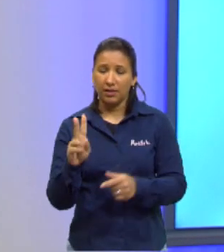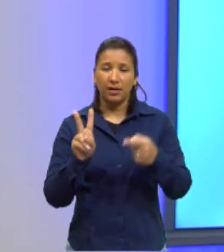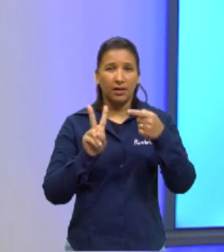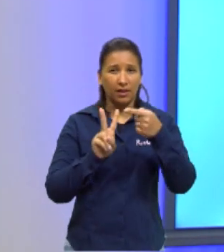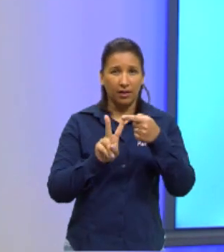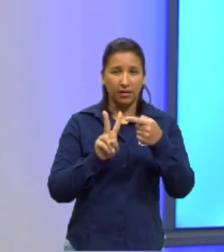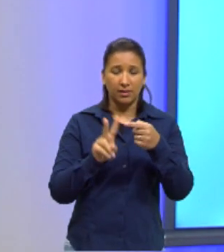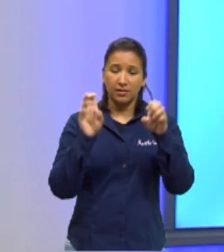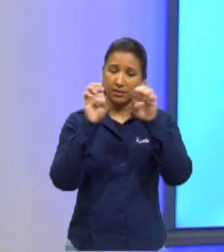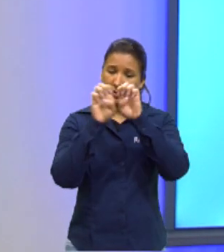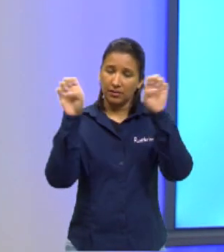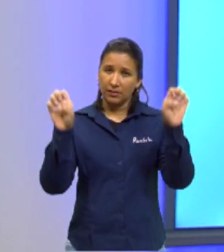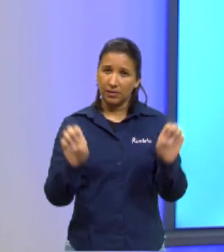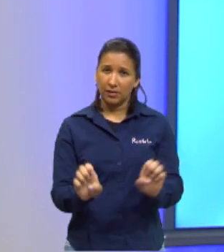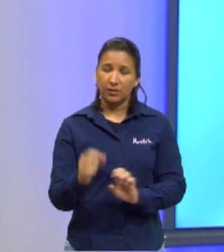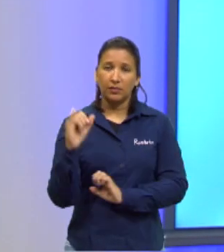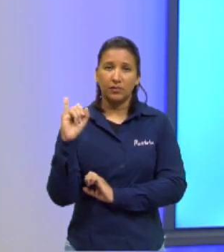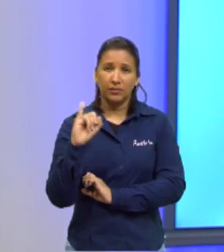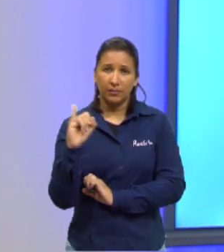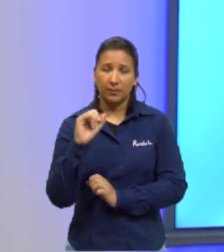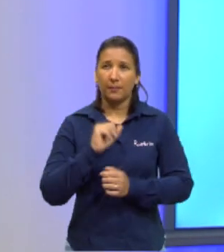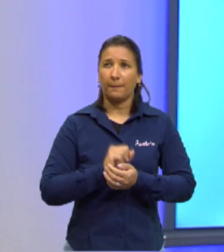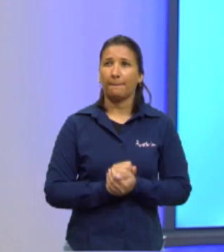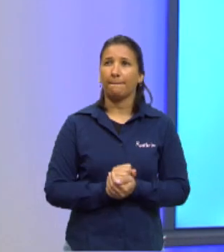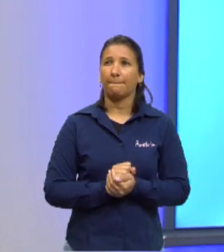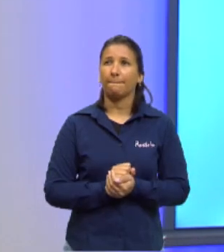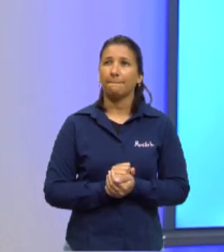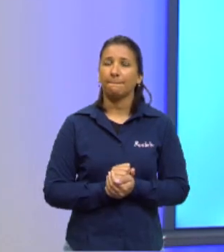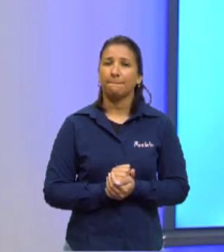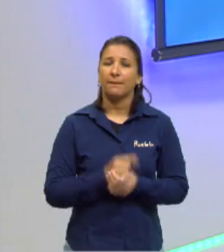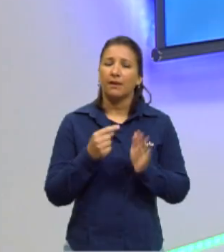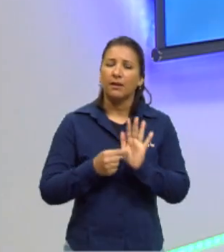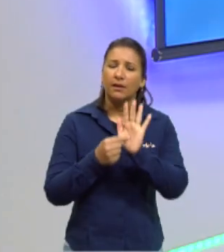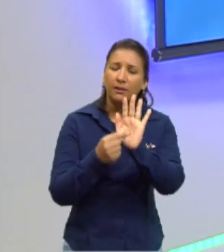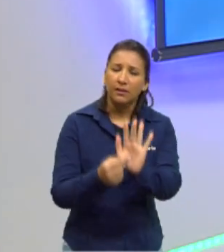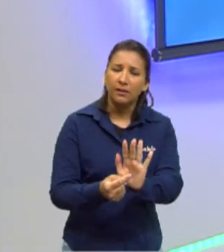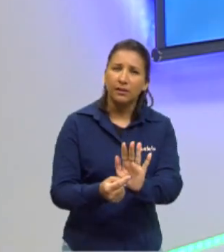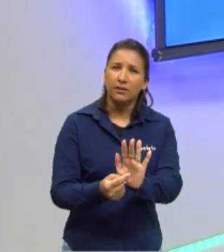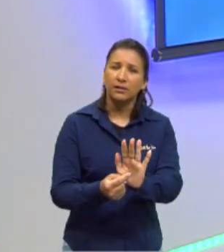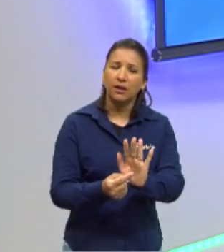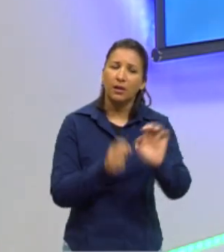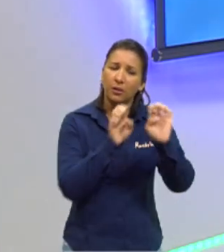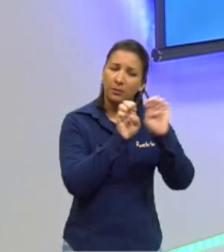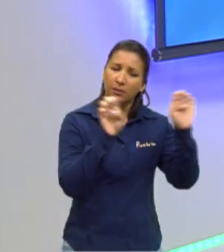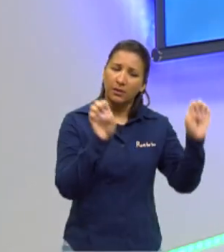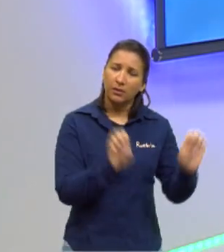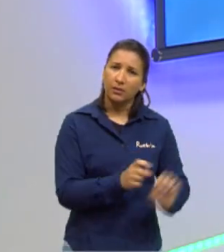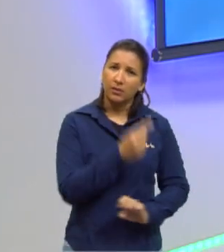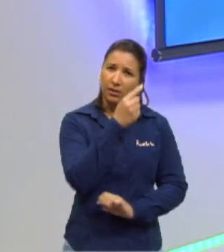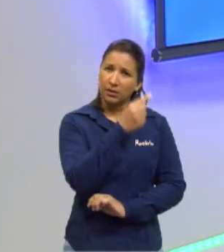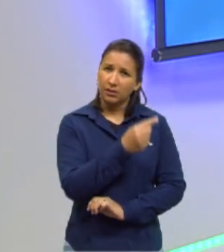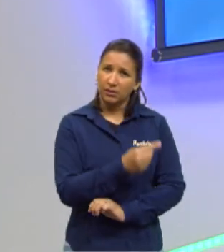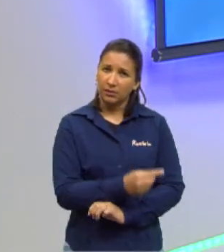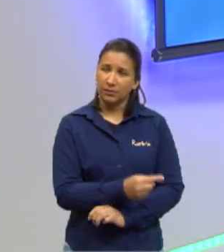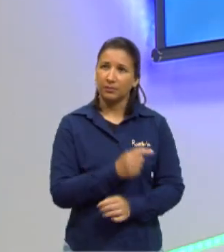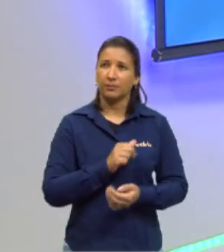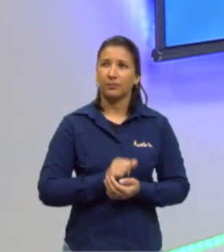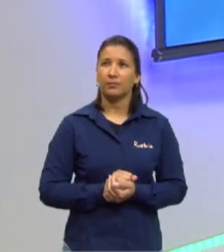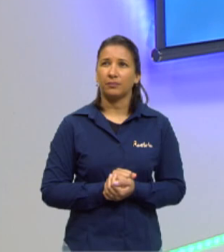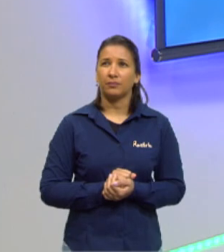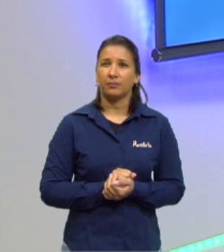da equação irracional. E aí apresenta uma equação irracional, certo? Ó,